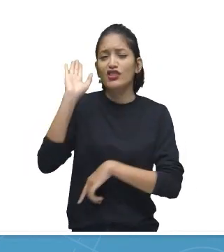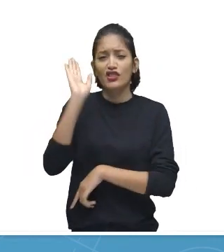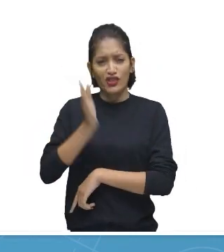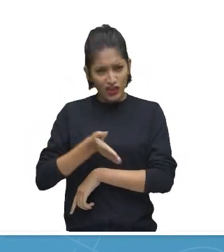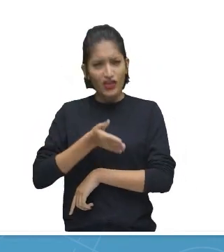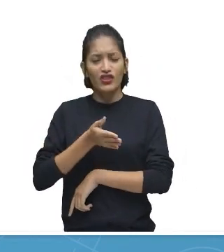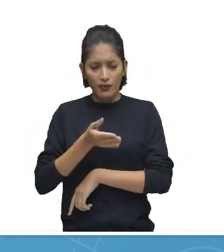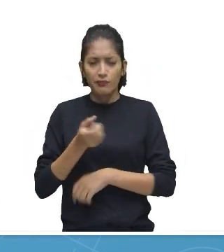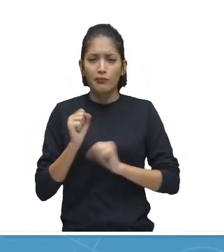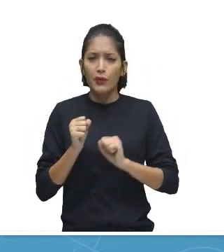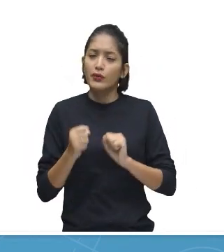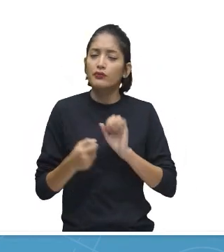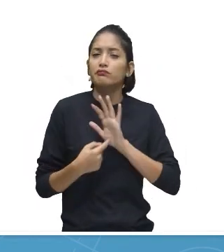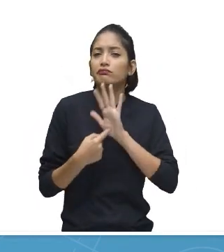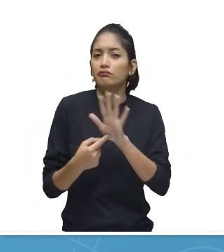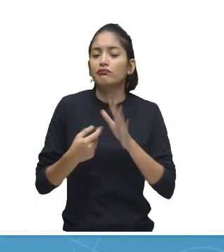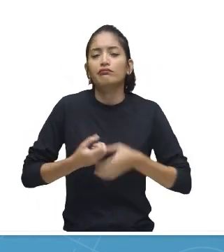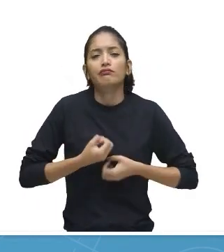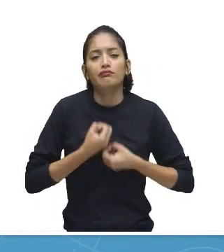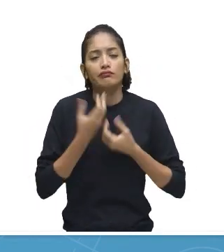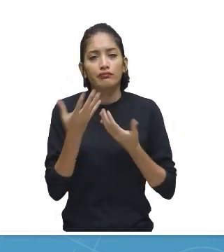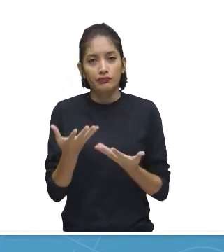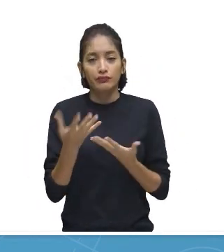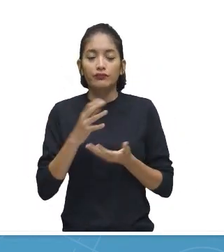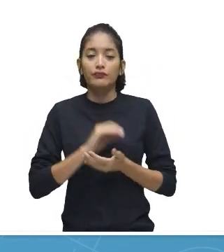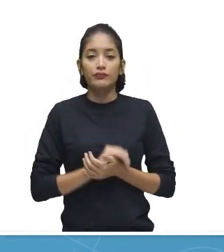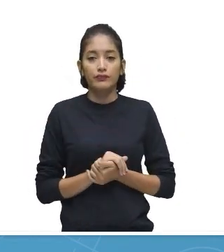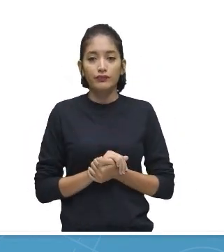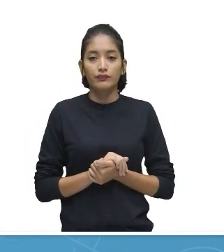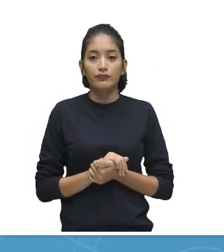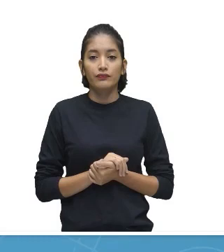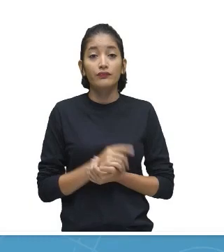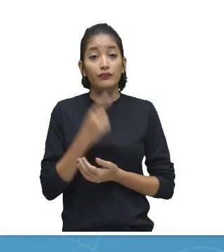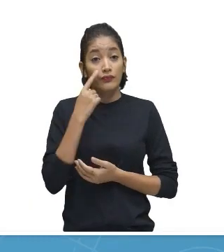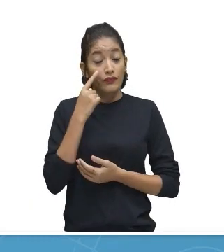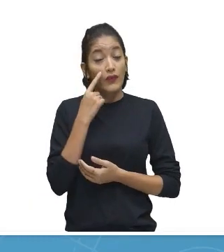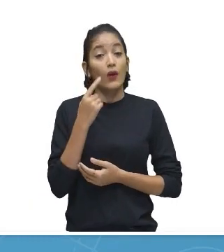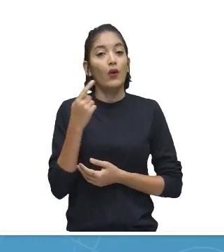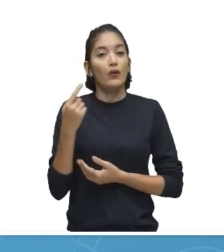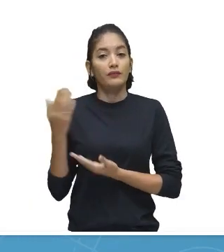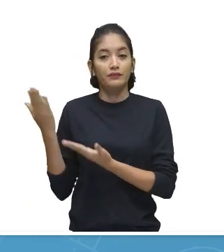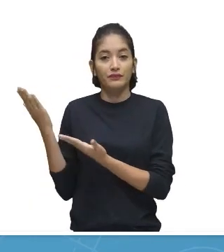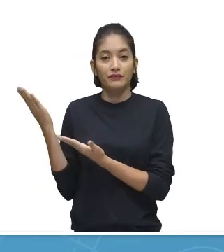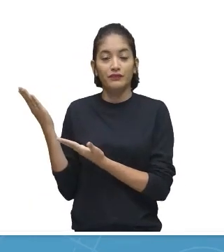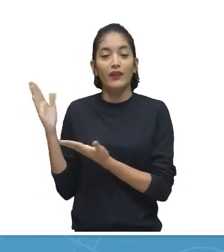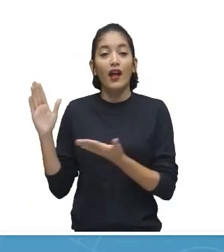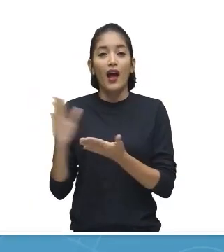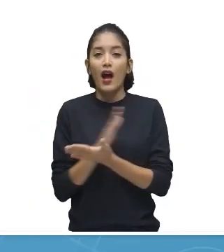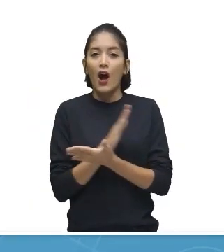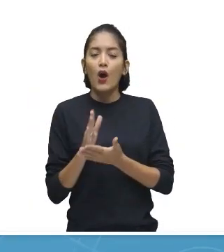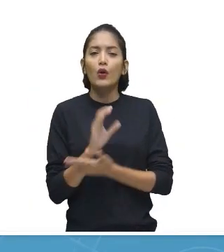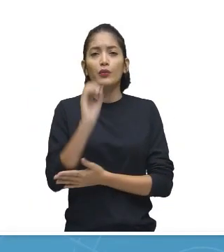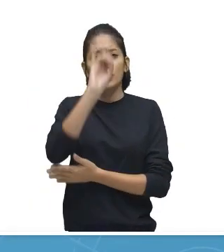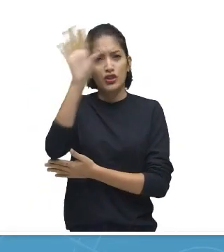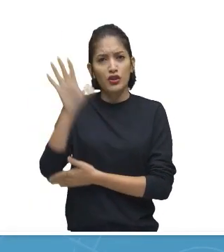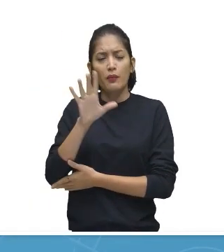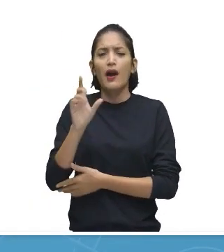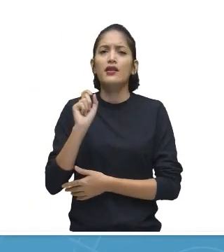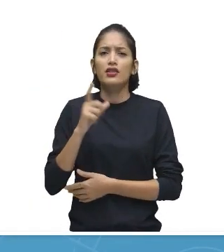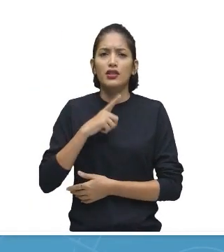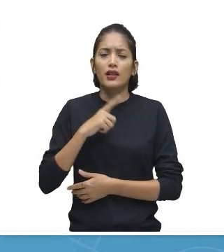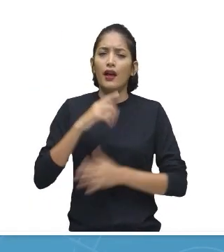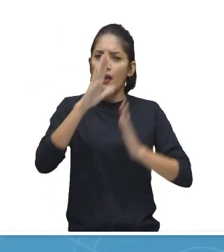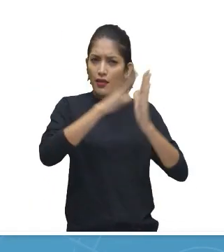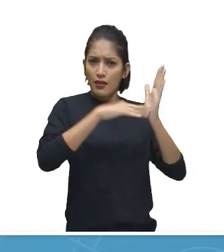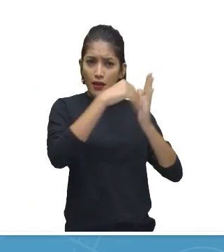estar se expressando. Por exemplo, a gente vai ver algumas imagens de grafites que tem aqui na cidade